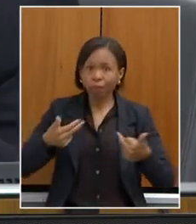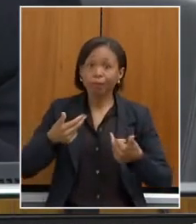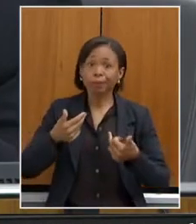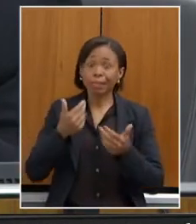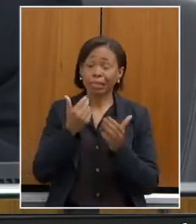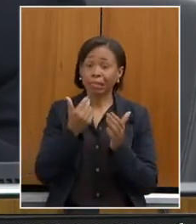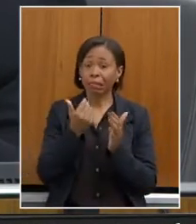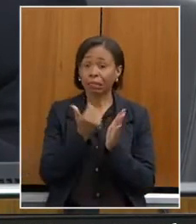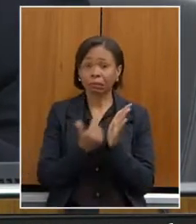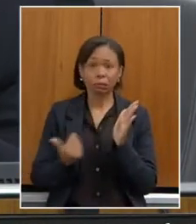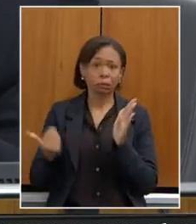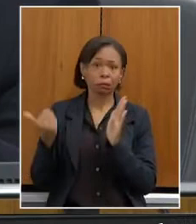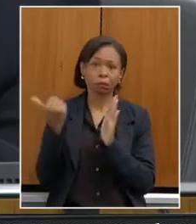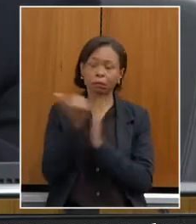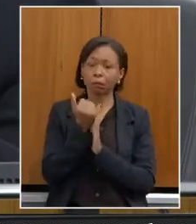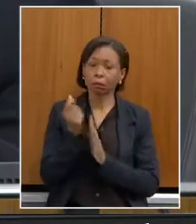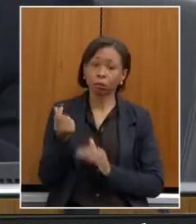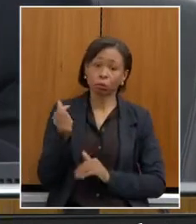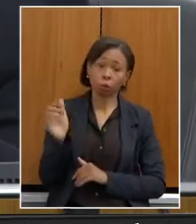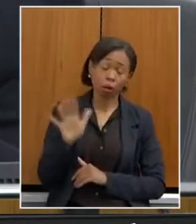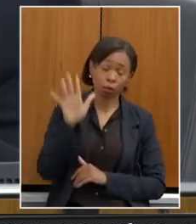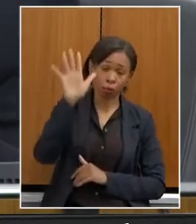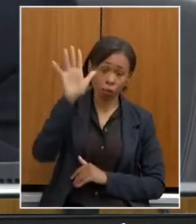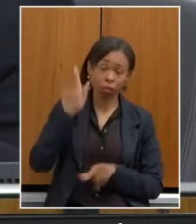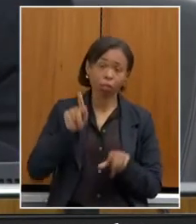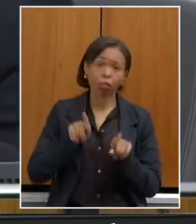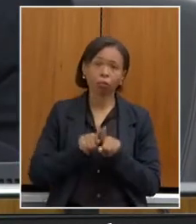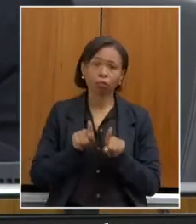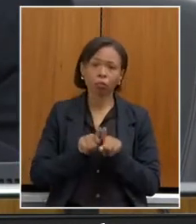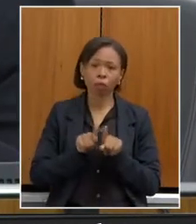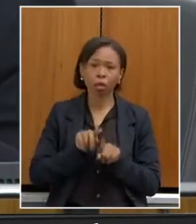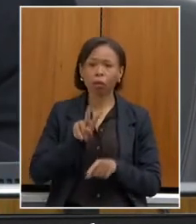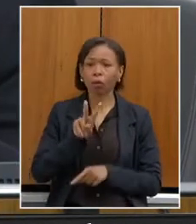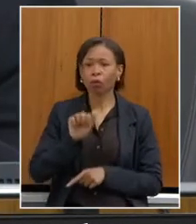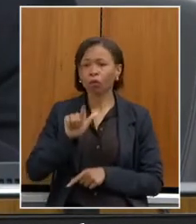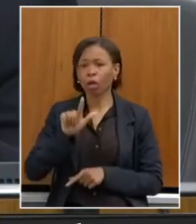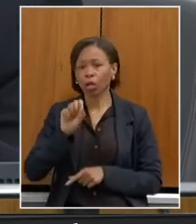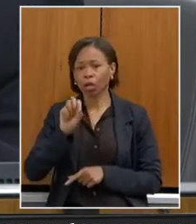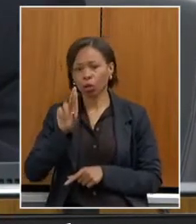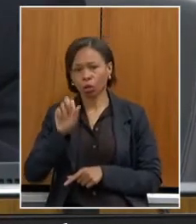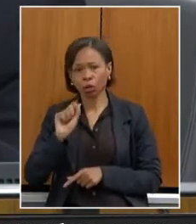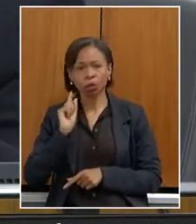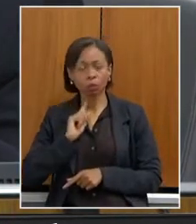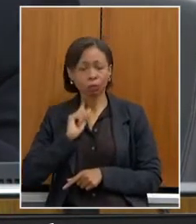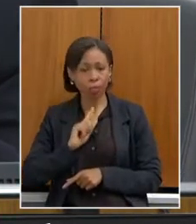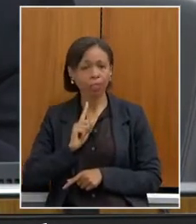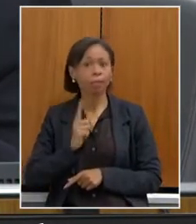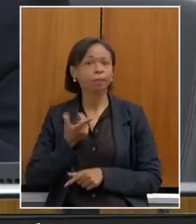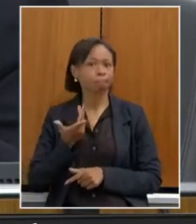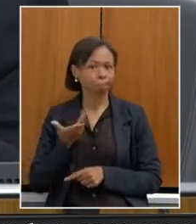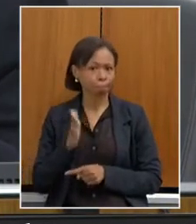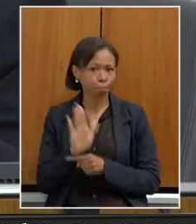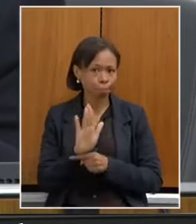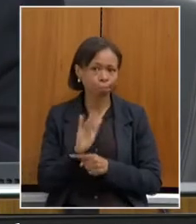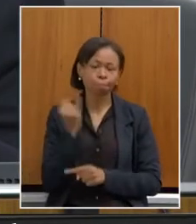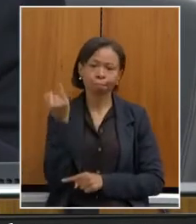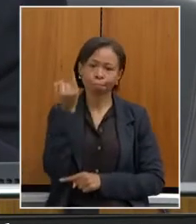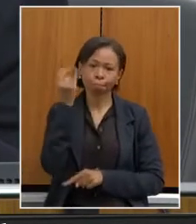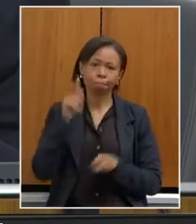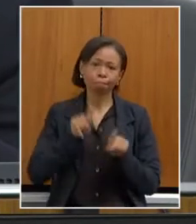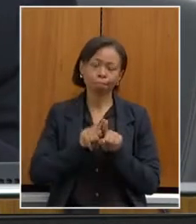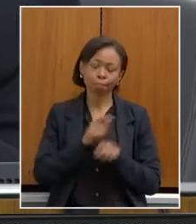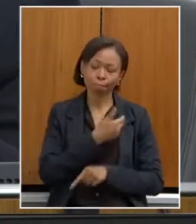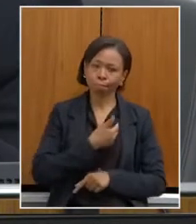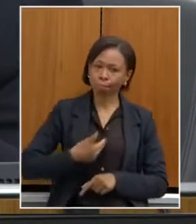o Valora também vai ser importante para incentivar mas o governo federal precisa rever e o CONAS vem